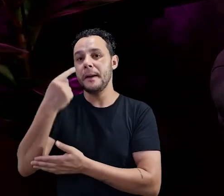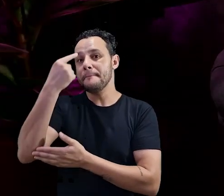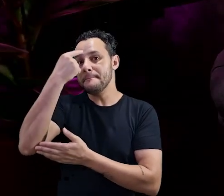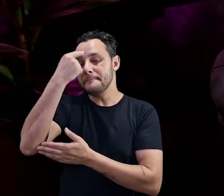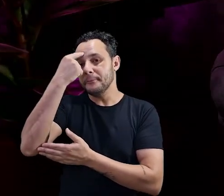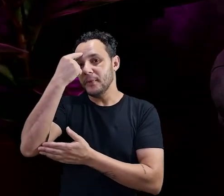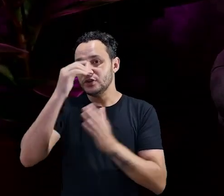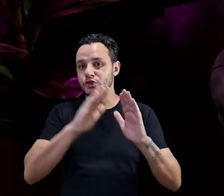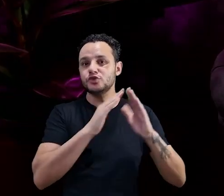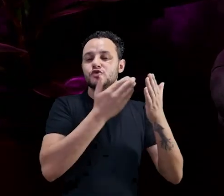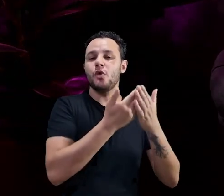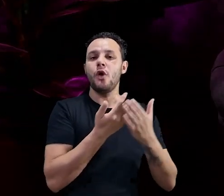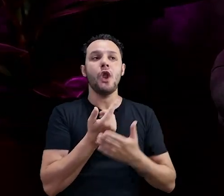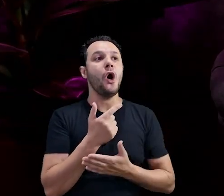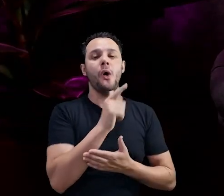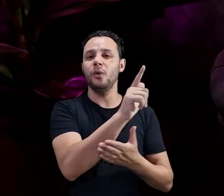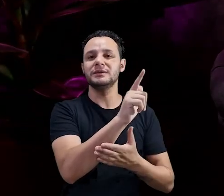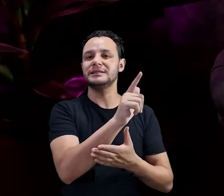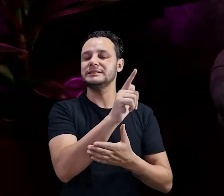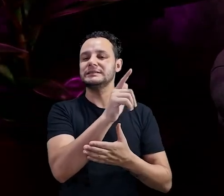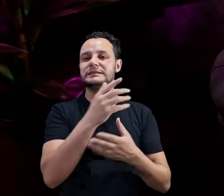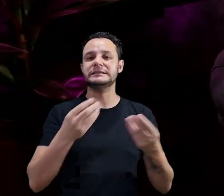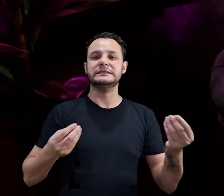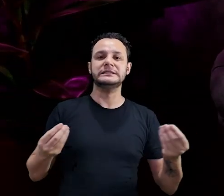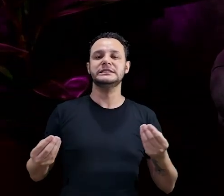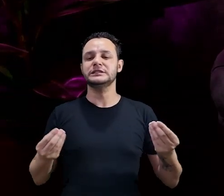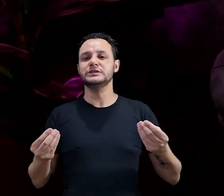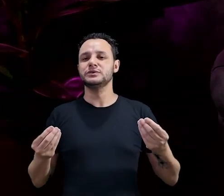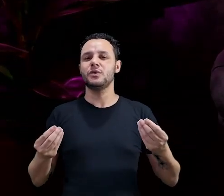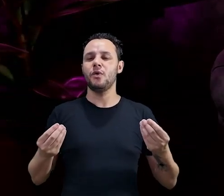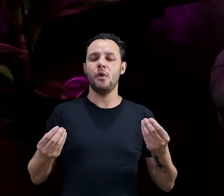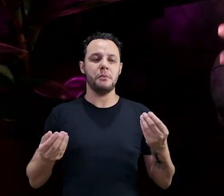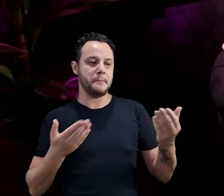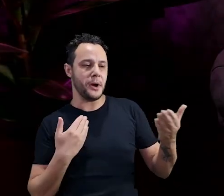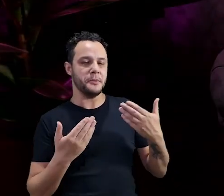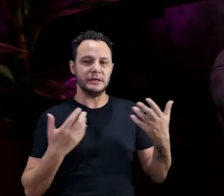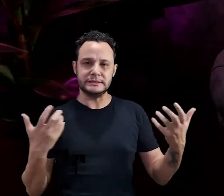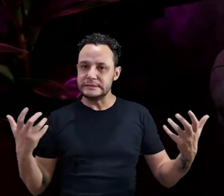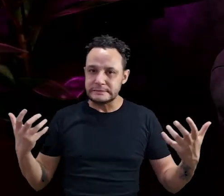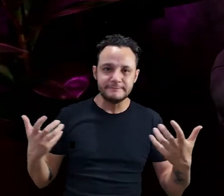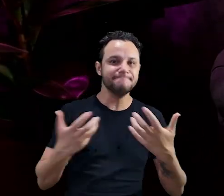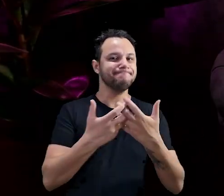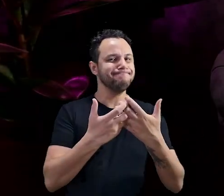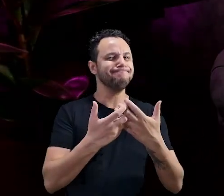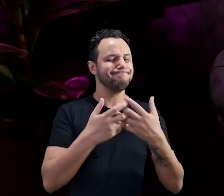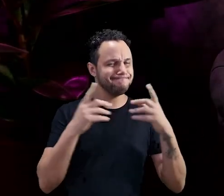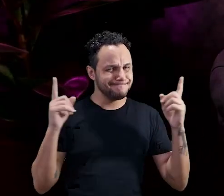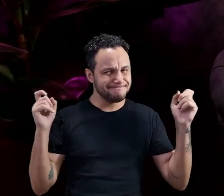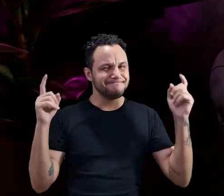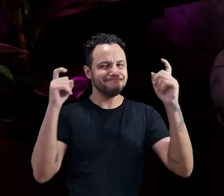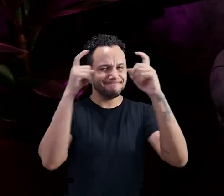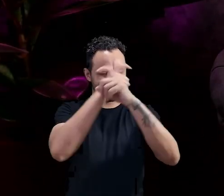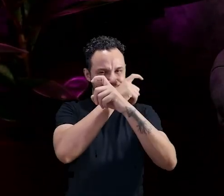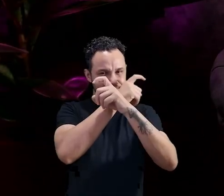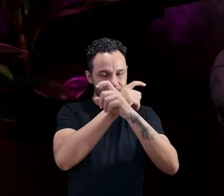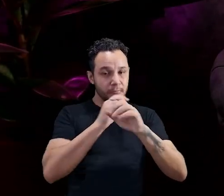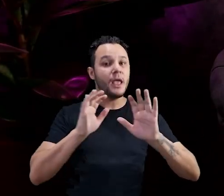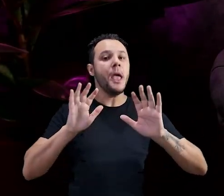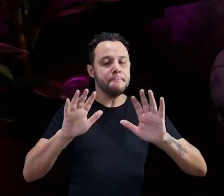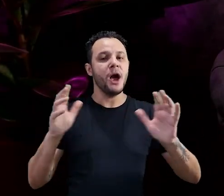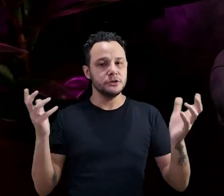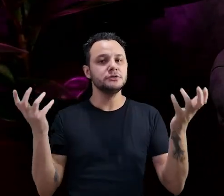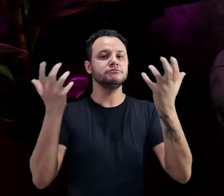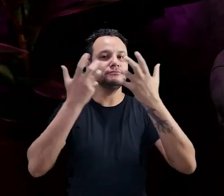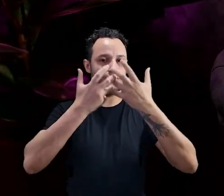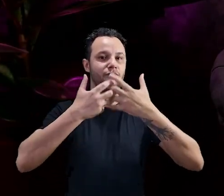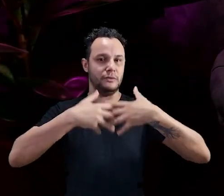o atendimento de um profissional para outra, né, com professores de outra escola, é ainda mais desafiador. Mas isso